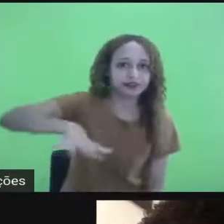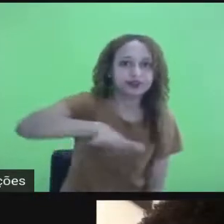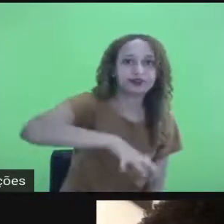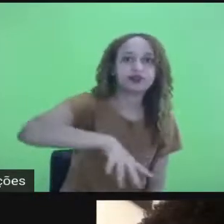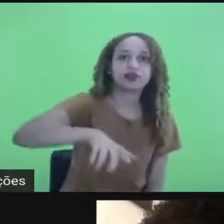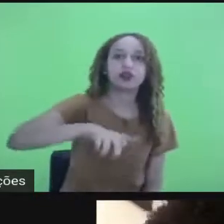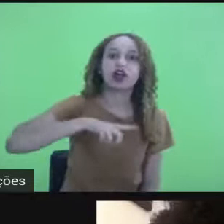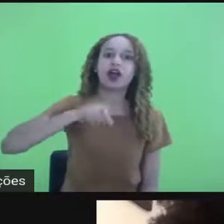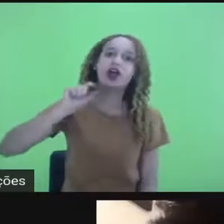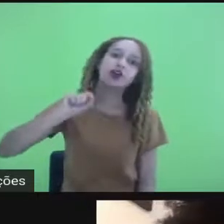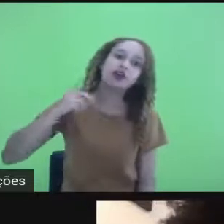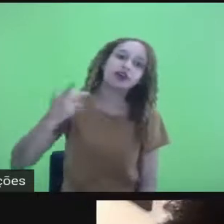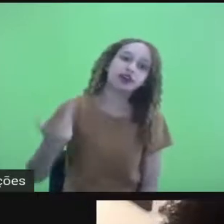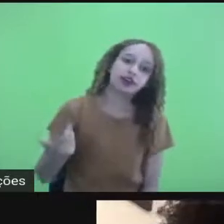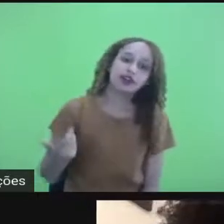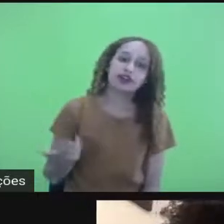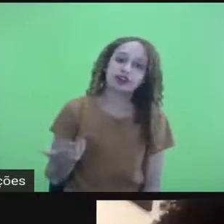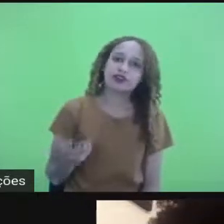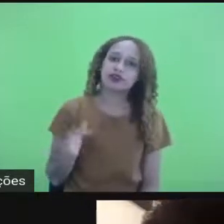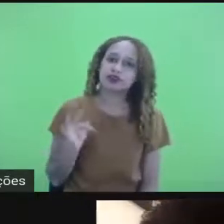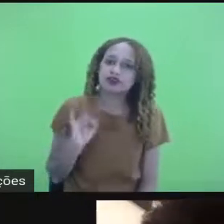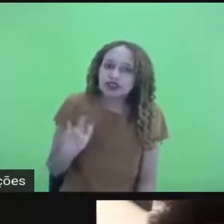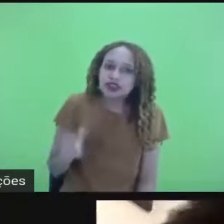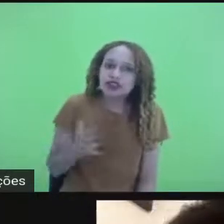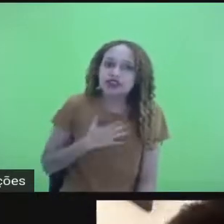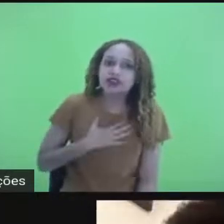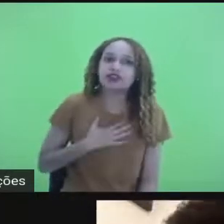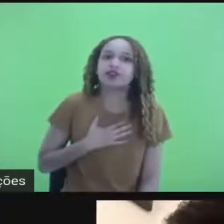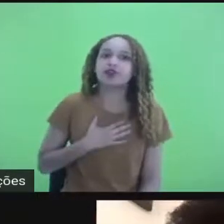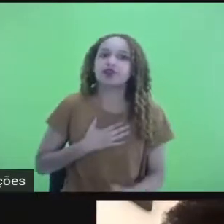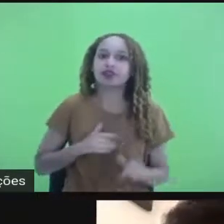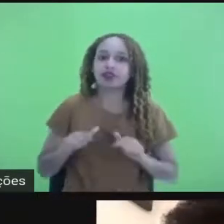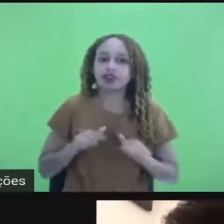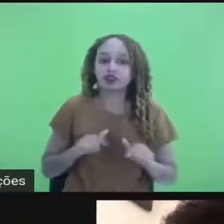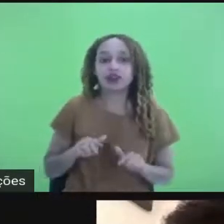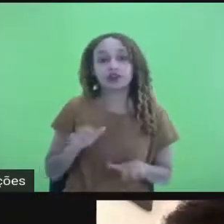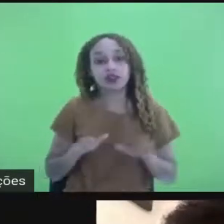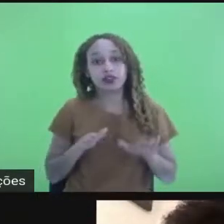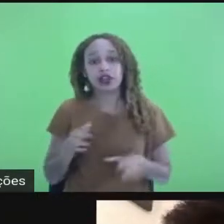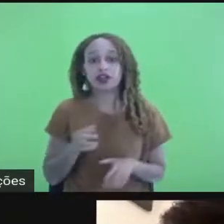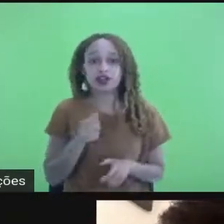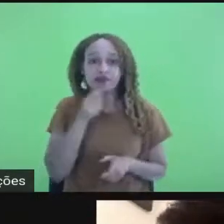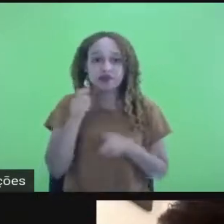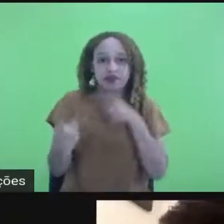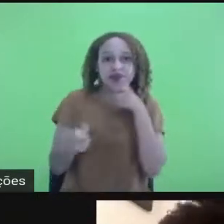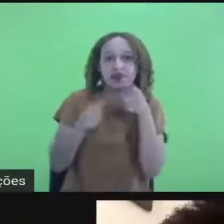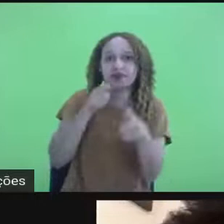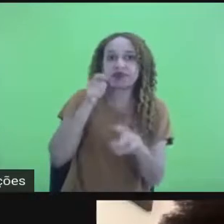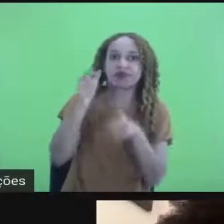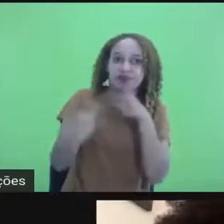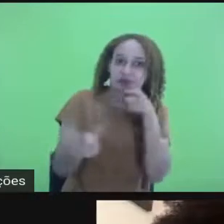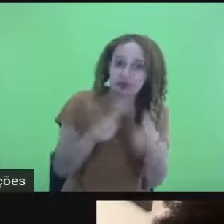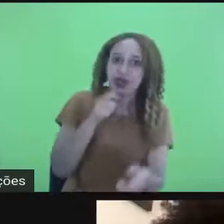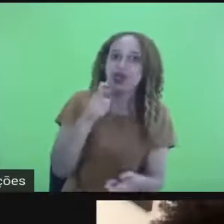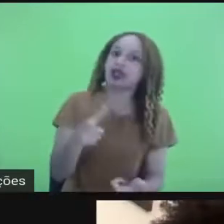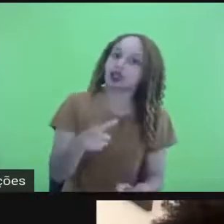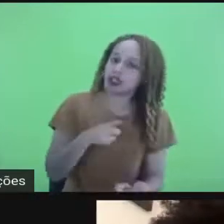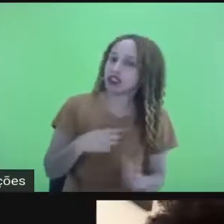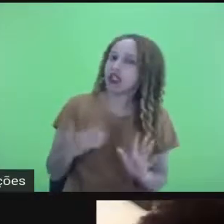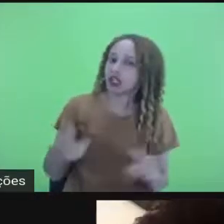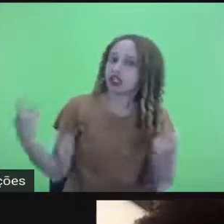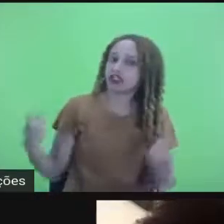tem aí, eu tenho bastante orgulho da minha profissão, apesar das críticas todas que eu tenho a fazer, e que eu sinto